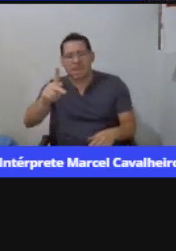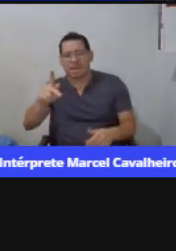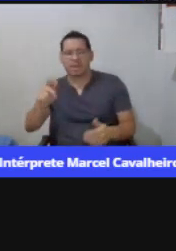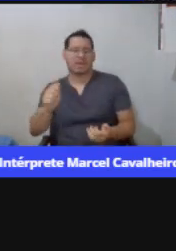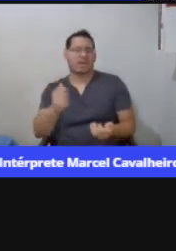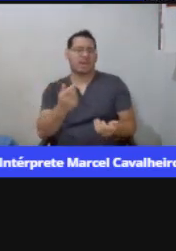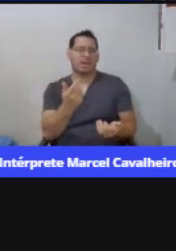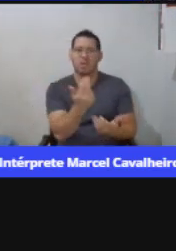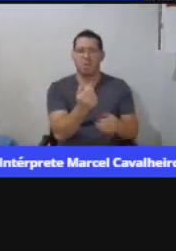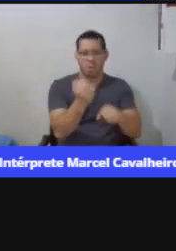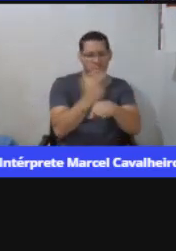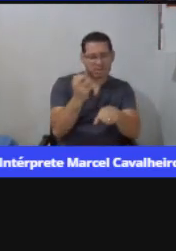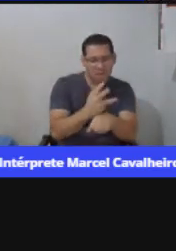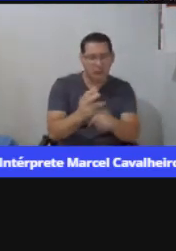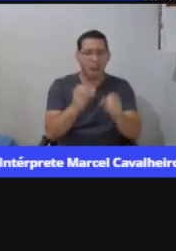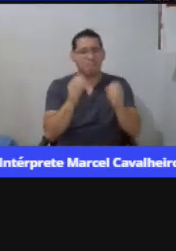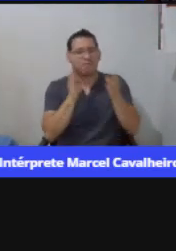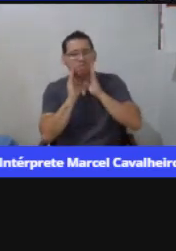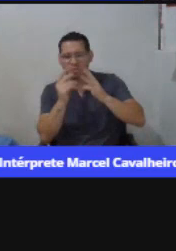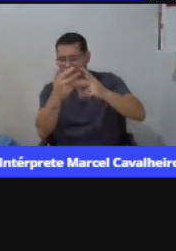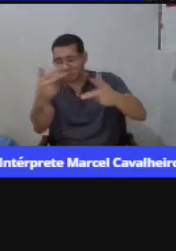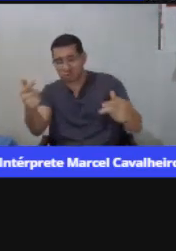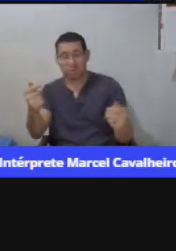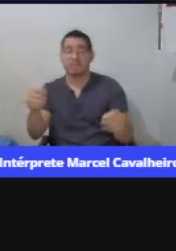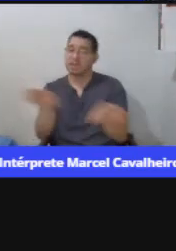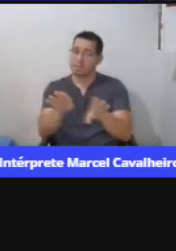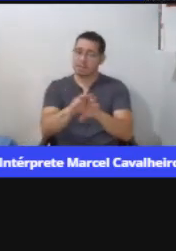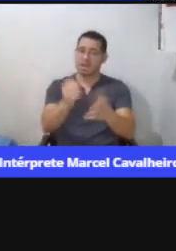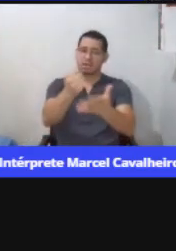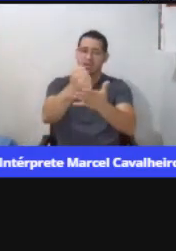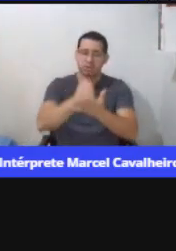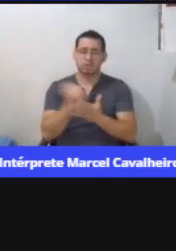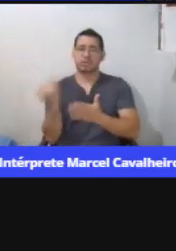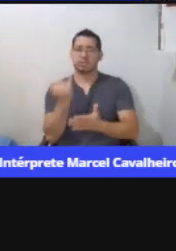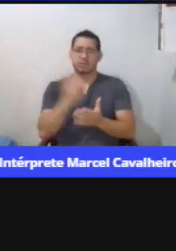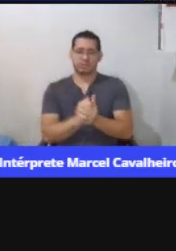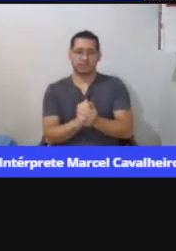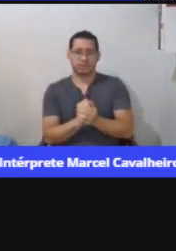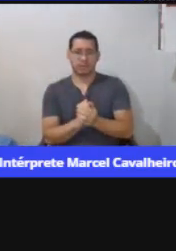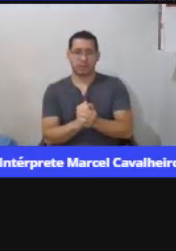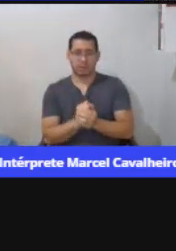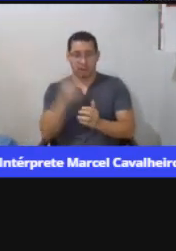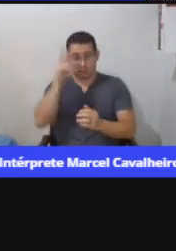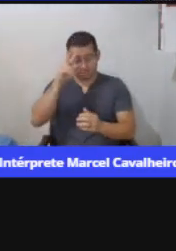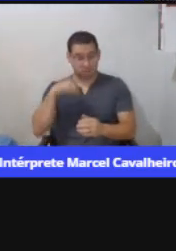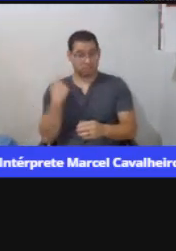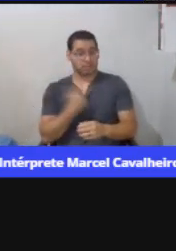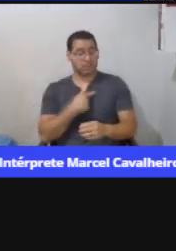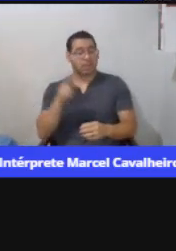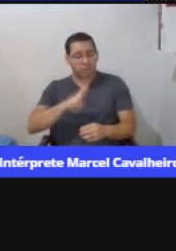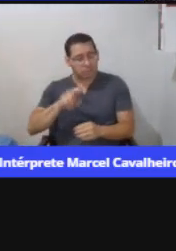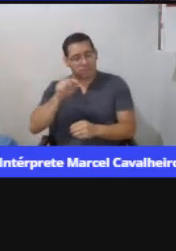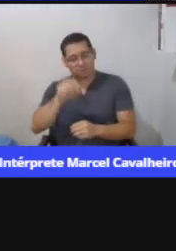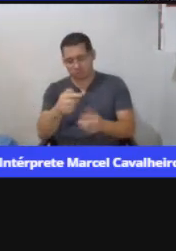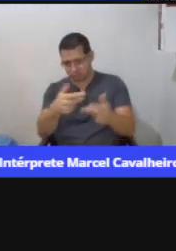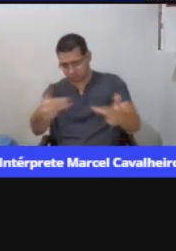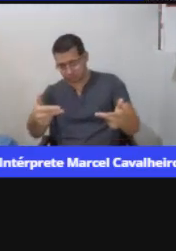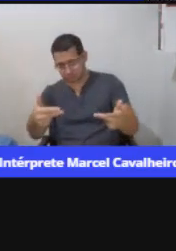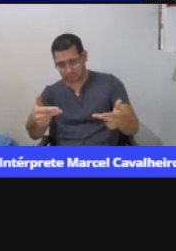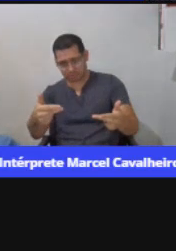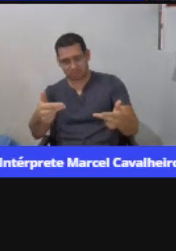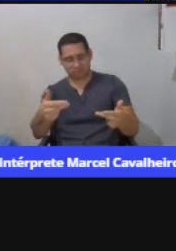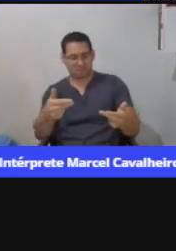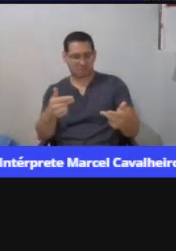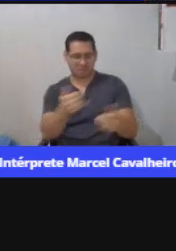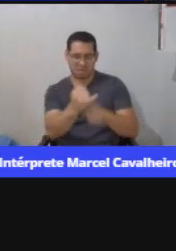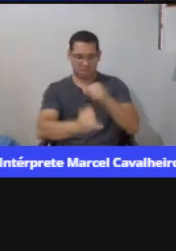sociais. Lembrando que quando a gente utiliza alguns desses recursos, a gente precisa tomar todo